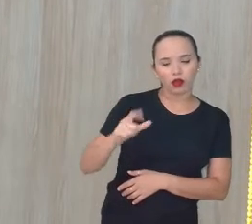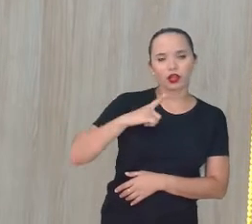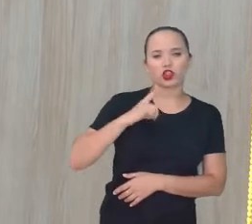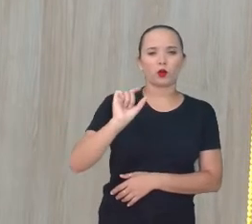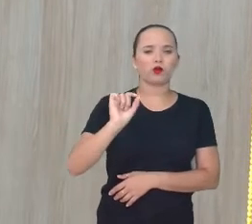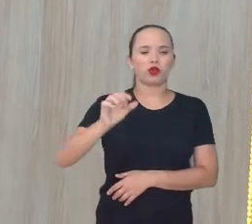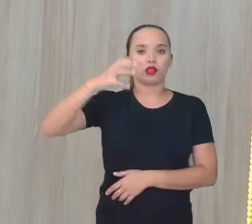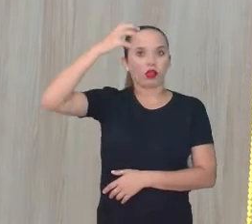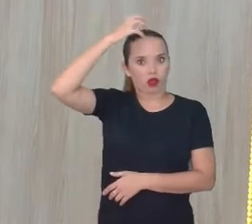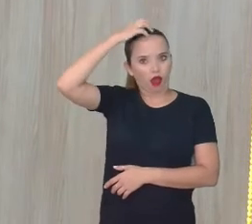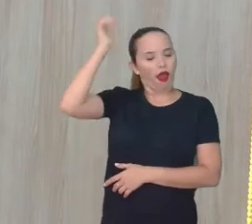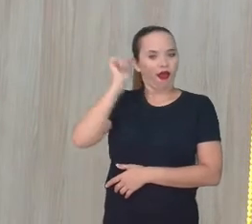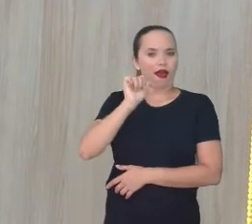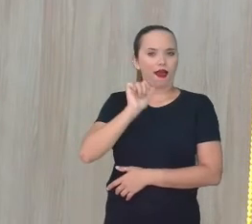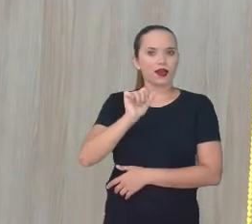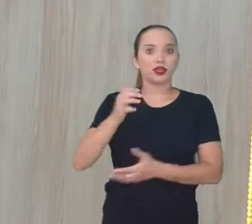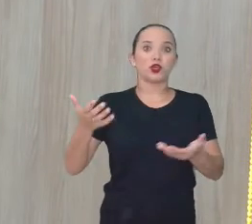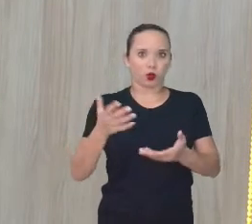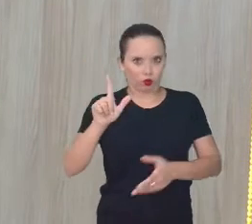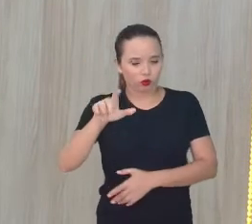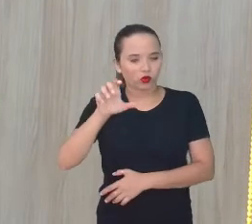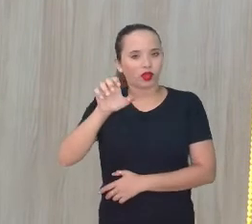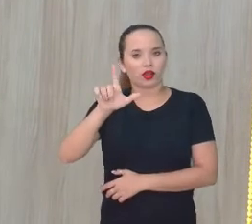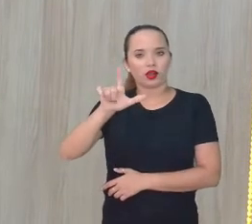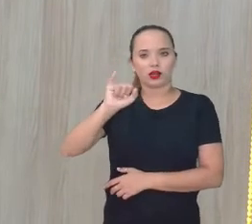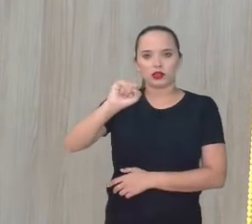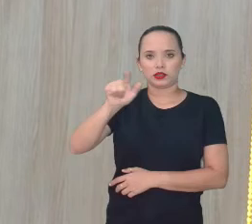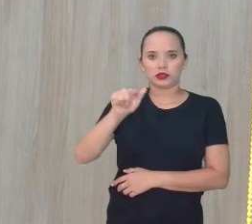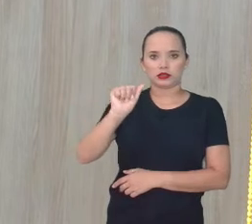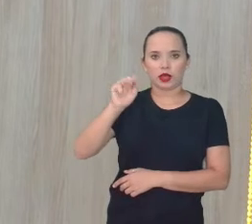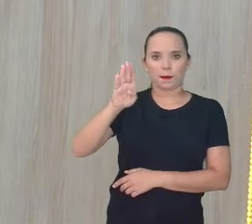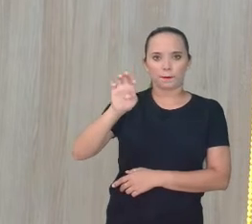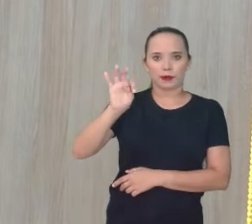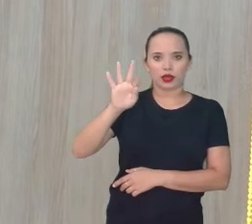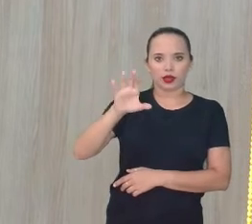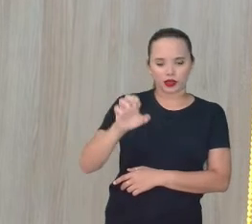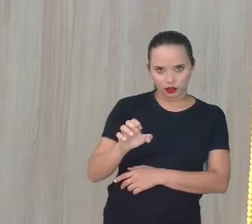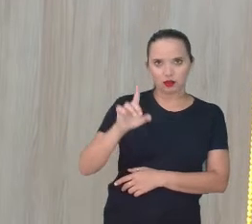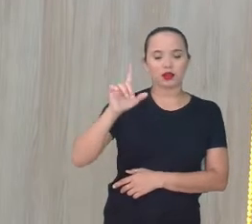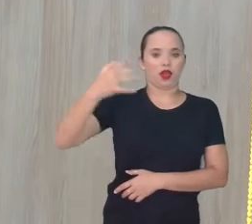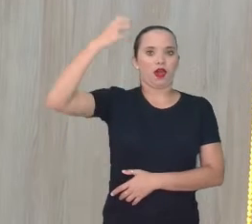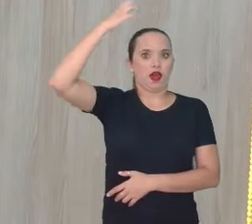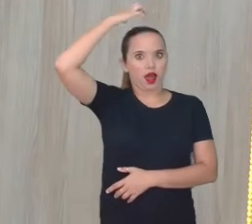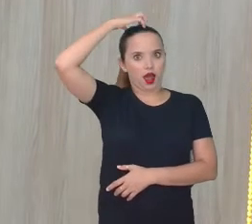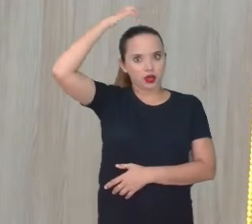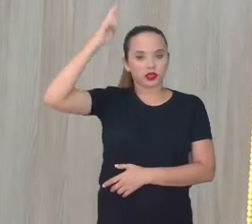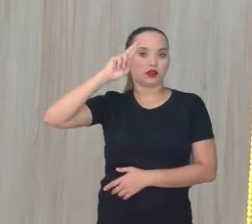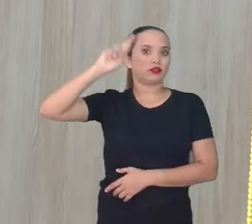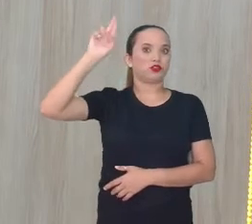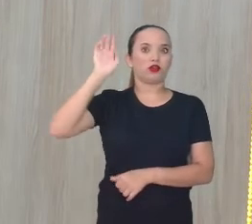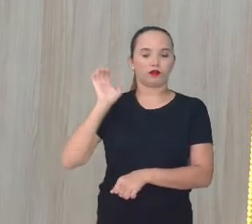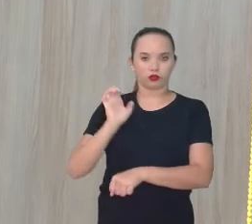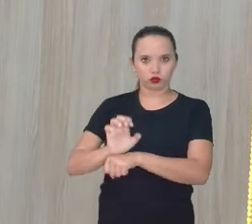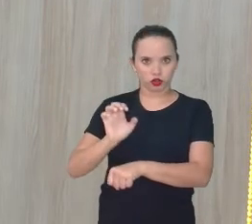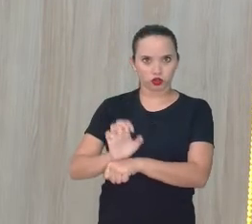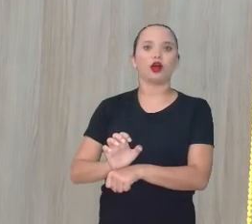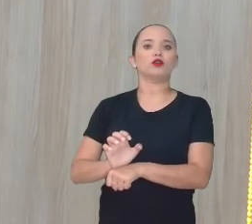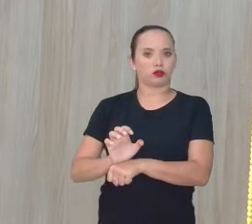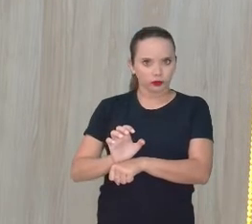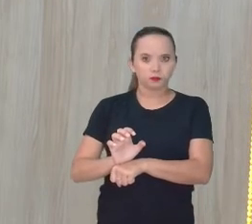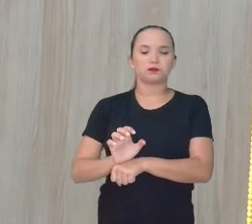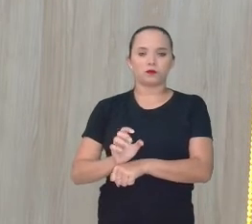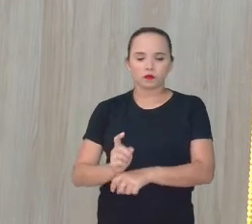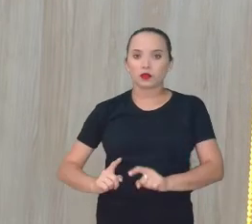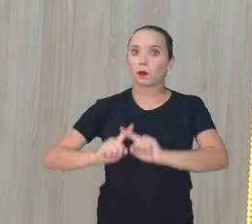rainha Elizabeth, né, como governante, né, da Inglaterra, como rainha, como chefe de Estado, mas você tem ali